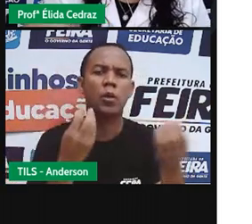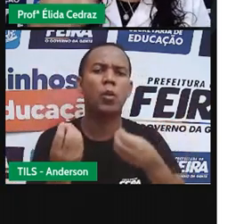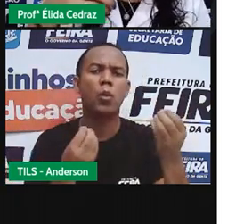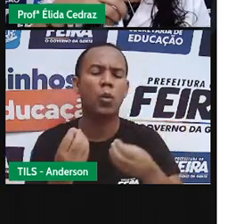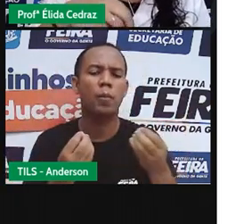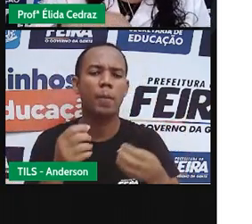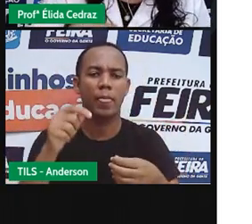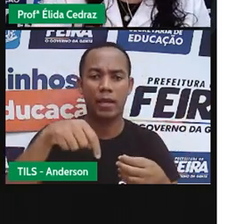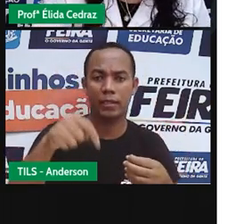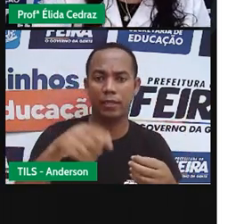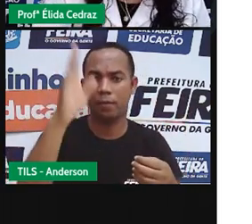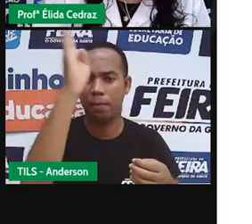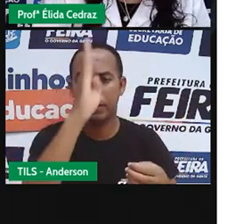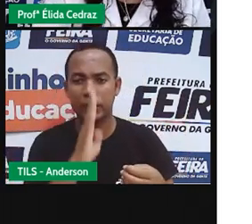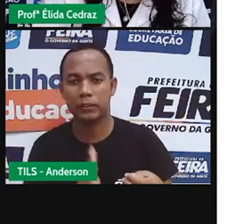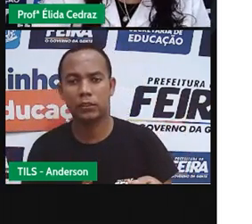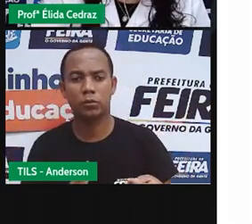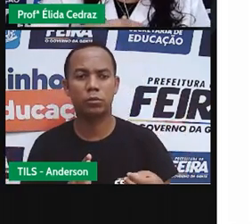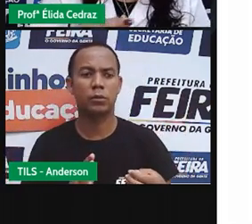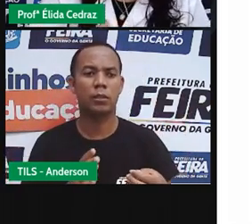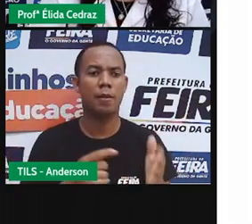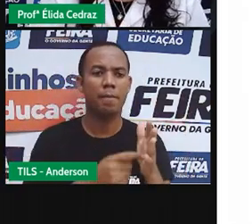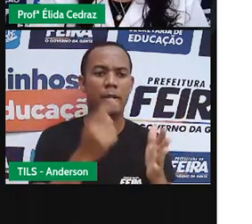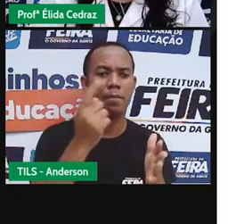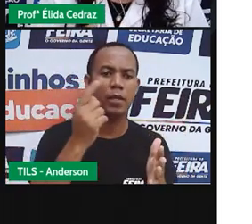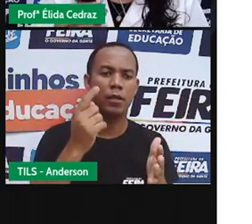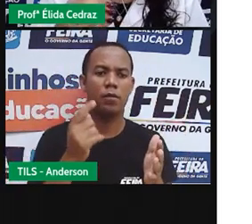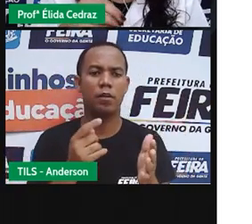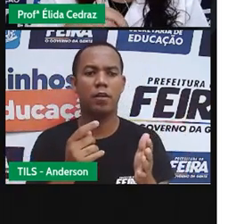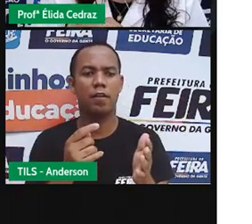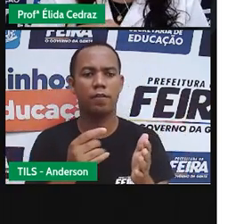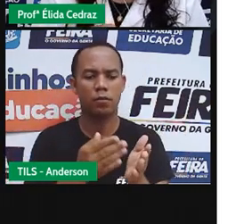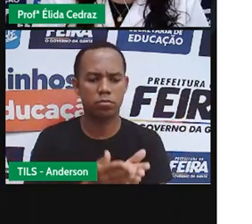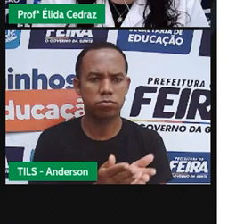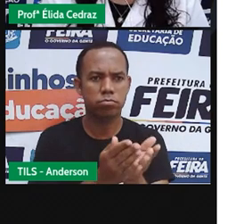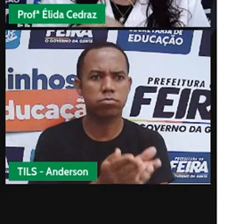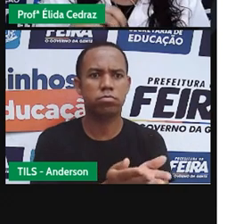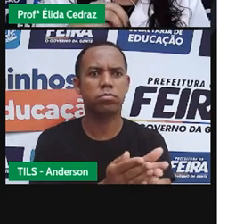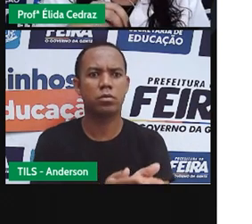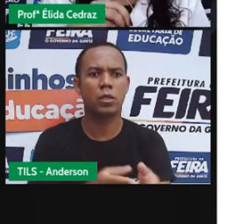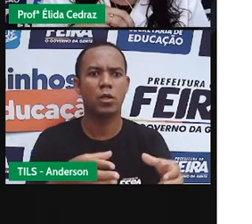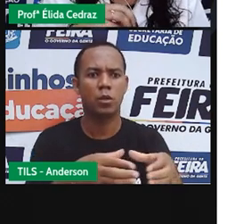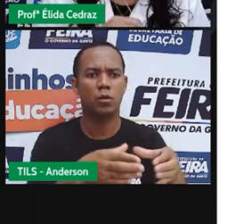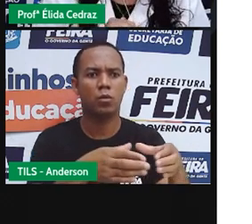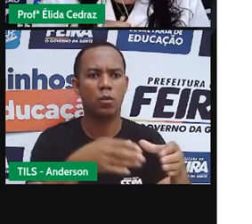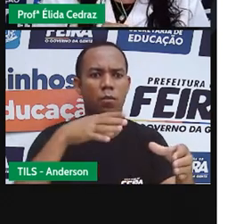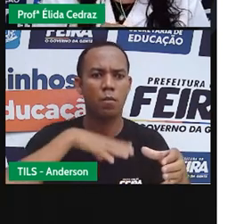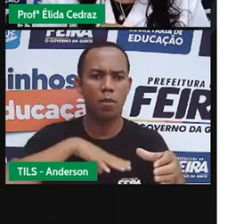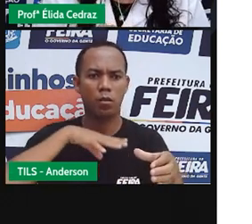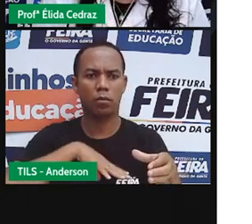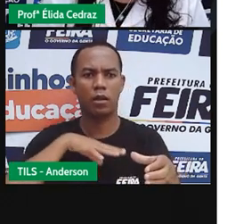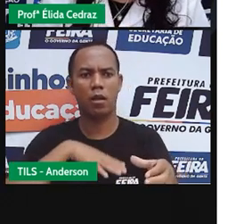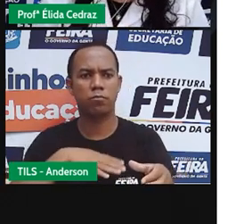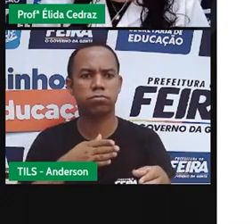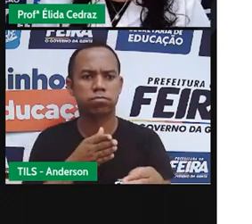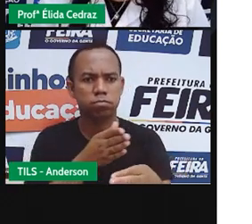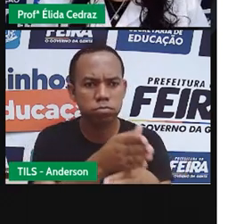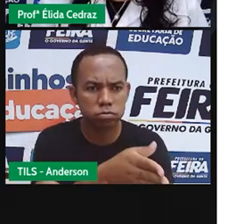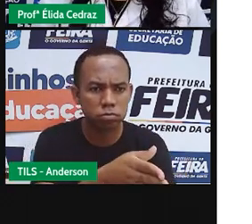ser colonizado pelos portugueses. Muitos portugueses vieram morar aqui e aqui era a colônia de